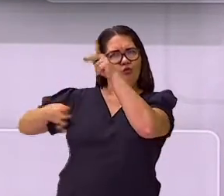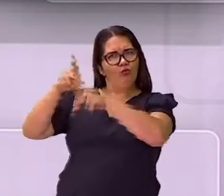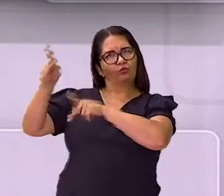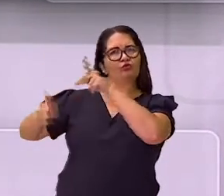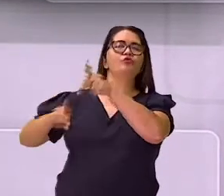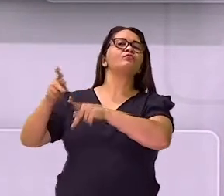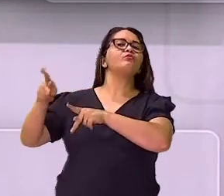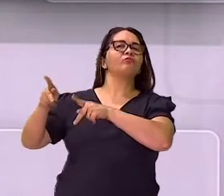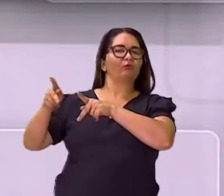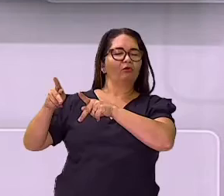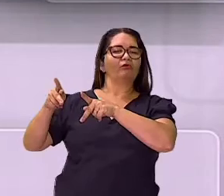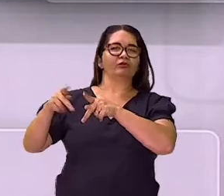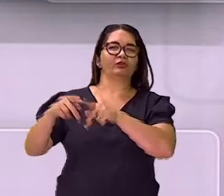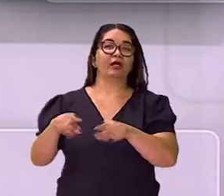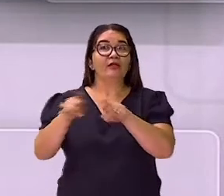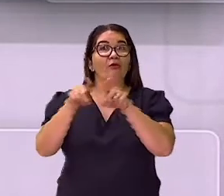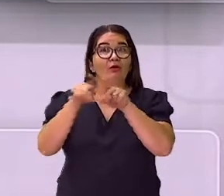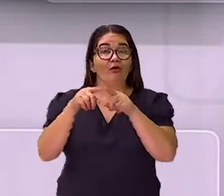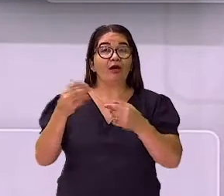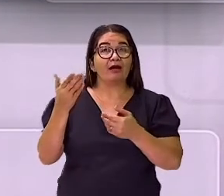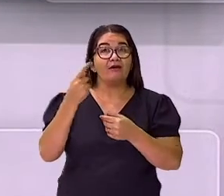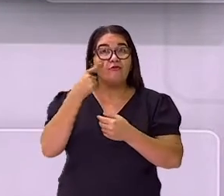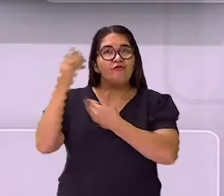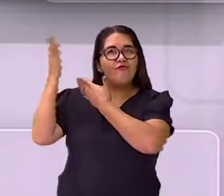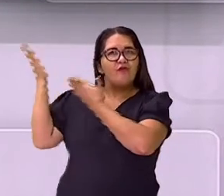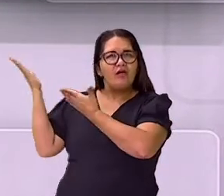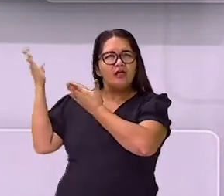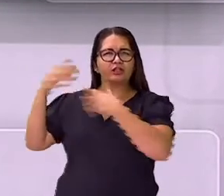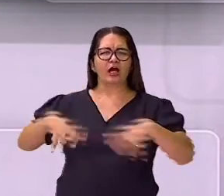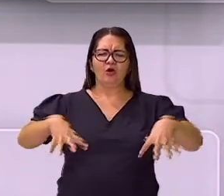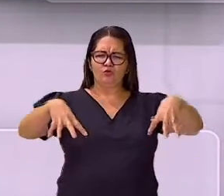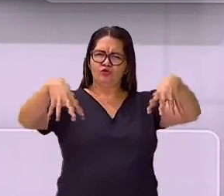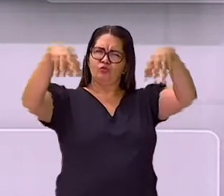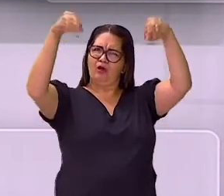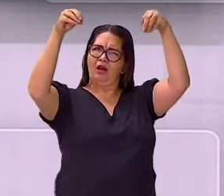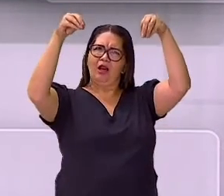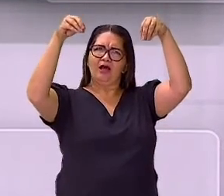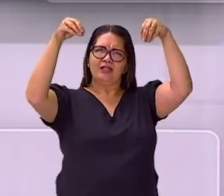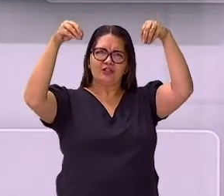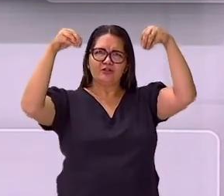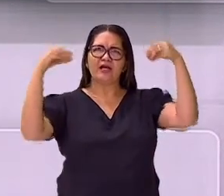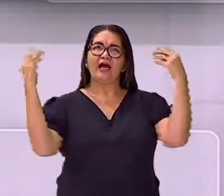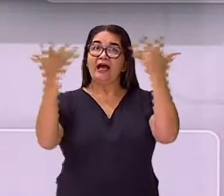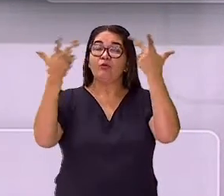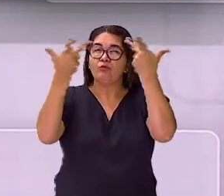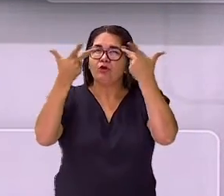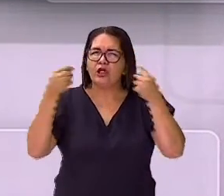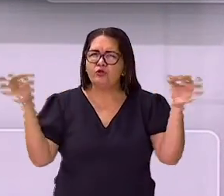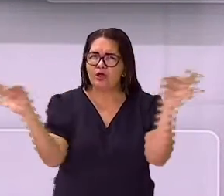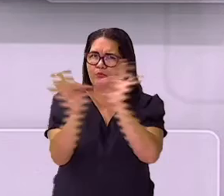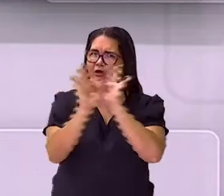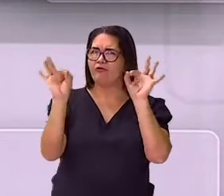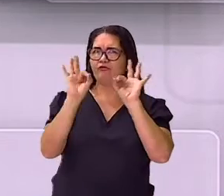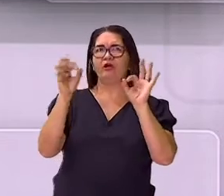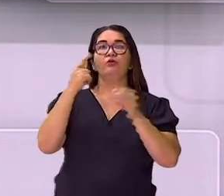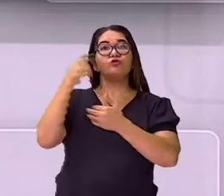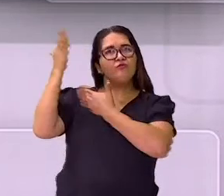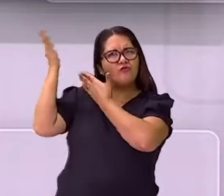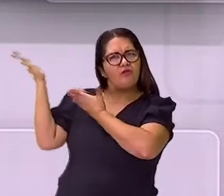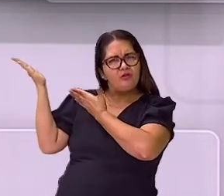arquitetônicas, como seus palácios. Além de grandes, eram bastante luxuosos, como podemos ver nas imagens.